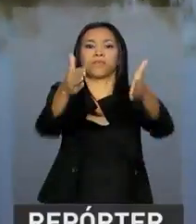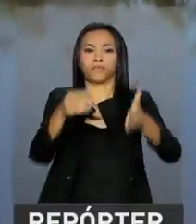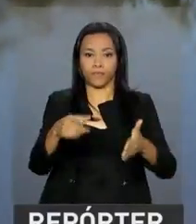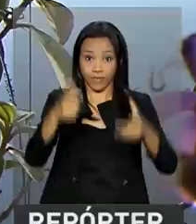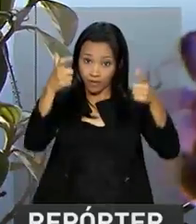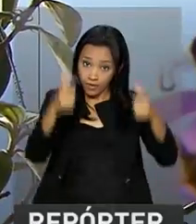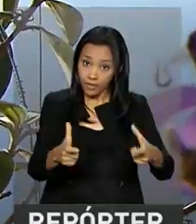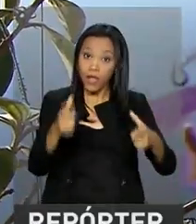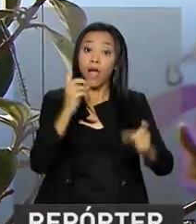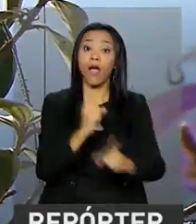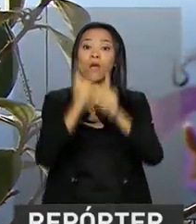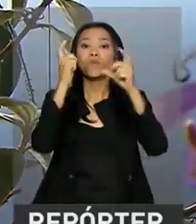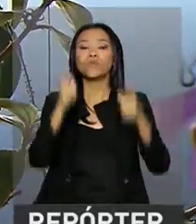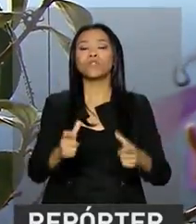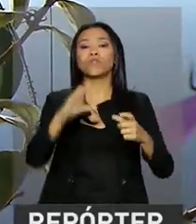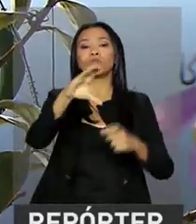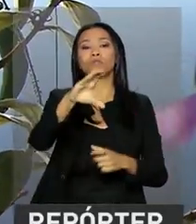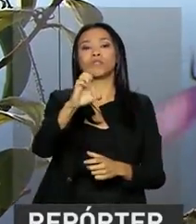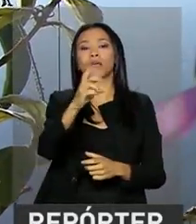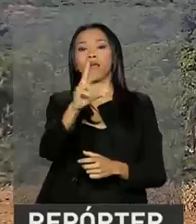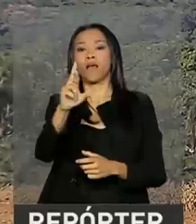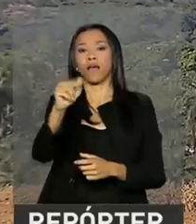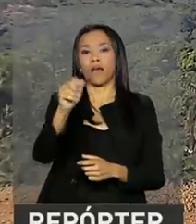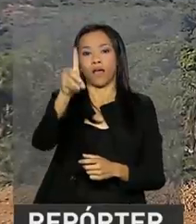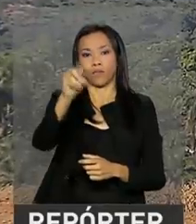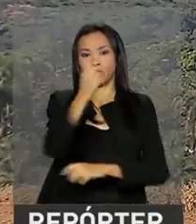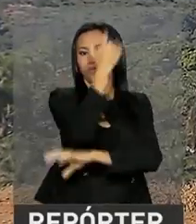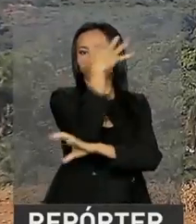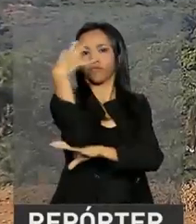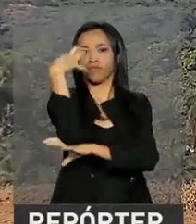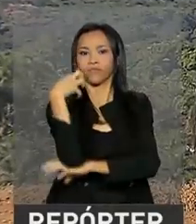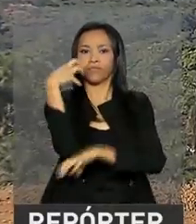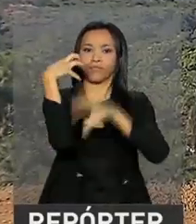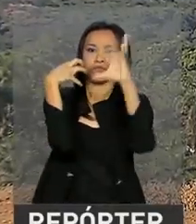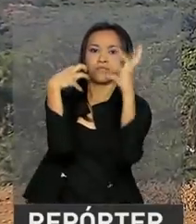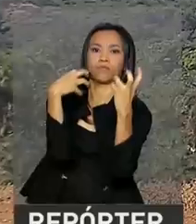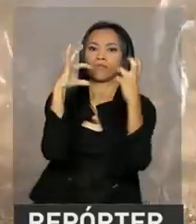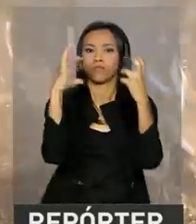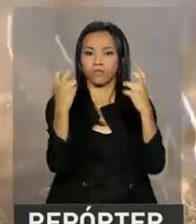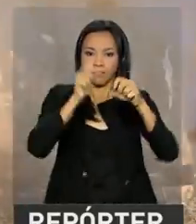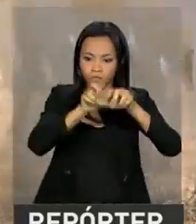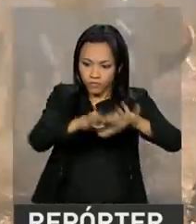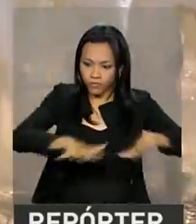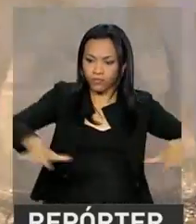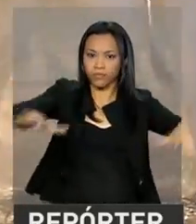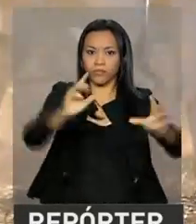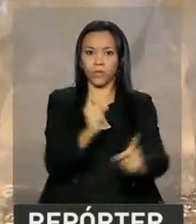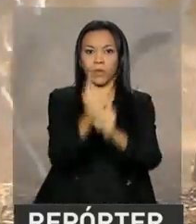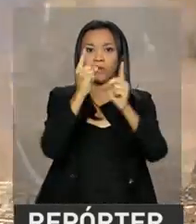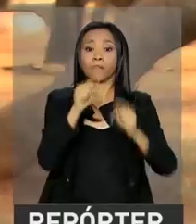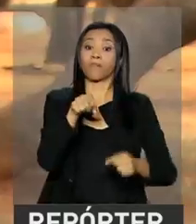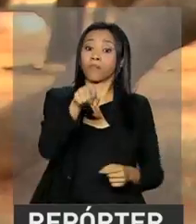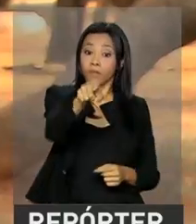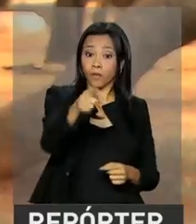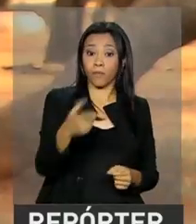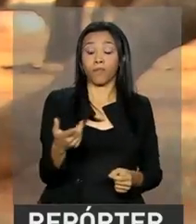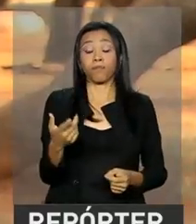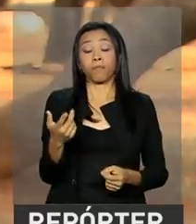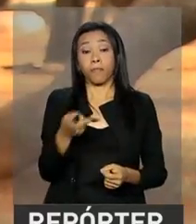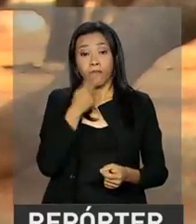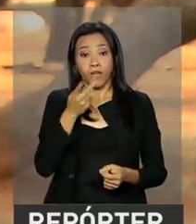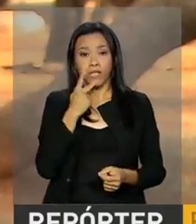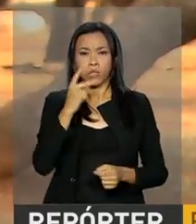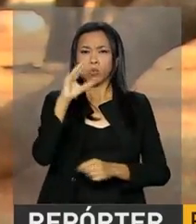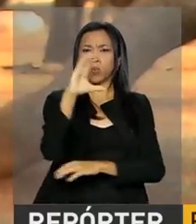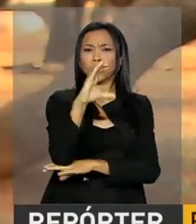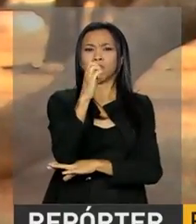no serrado preservar esse patrimônio natural que vem sofrendo com avanço da Agricultura e Pecuária é Um Desafio o serrado ele tem um